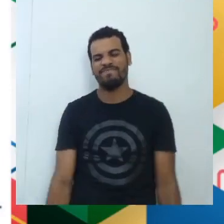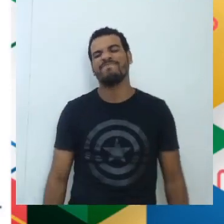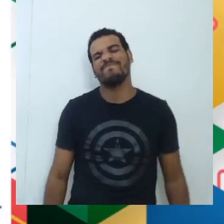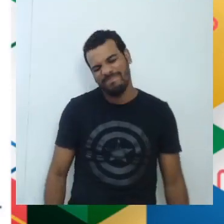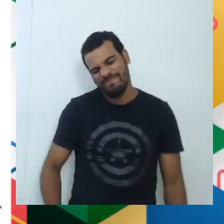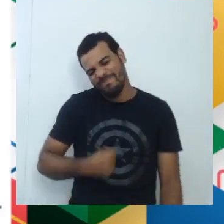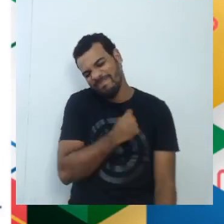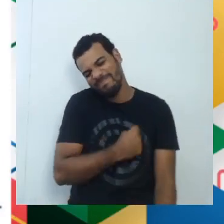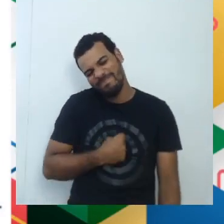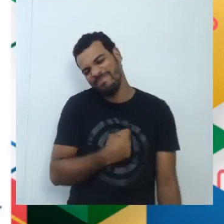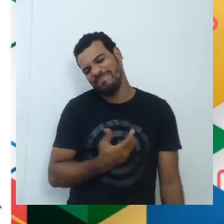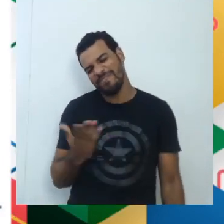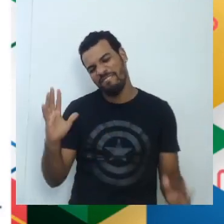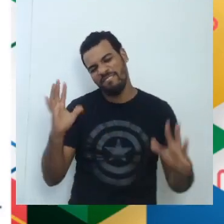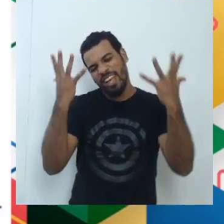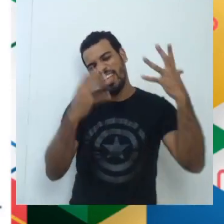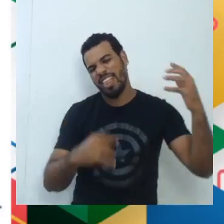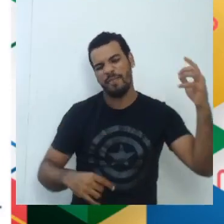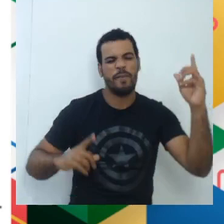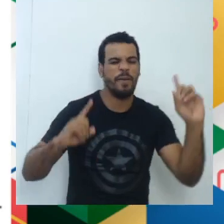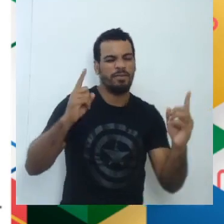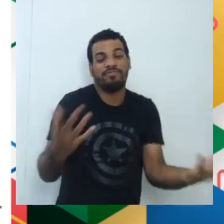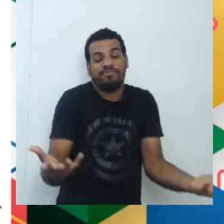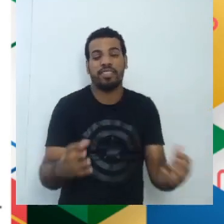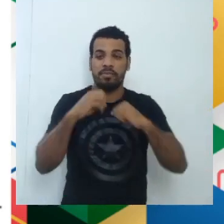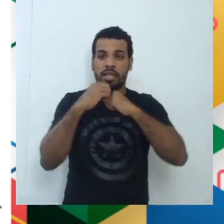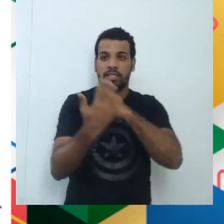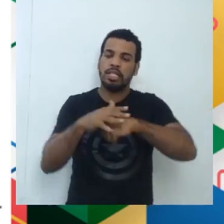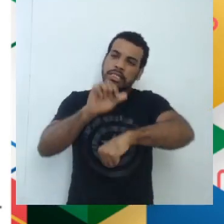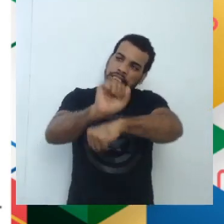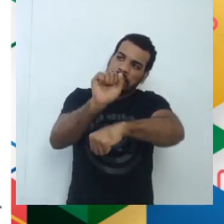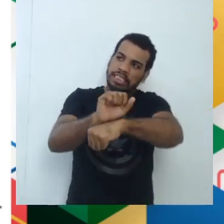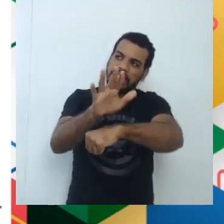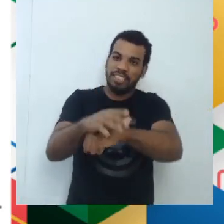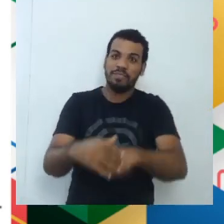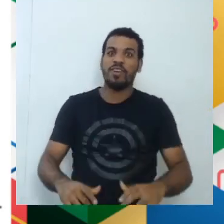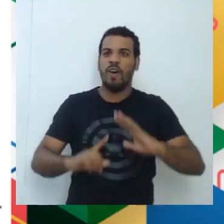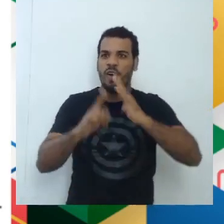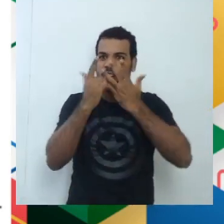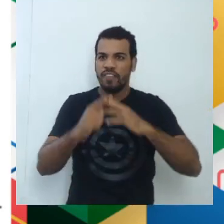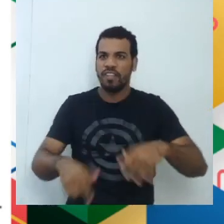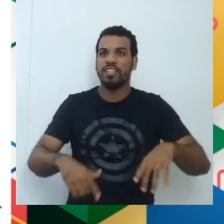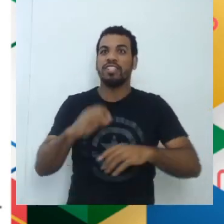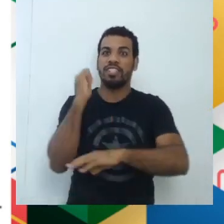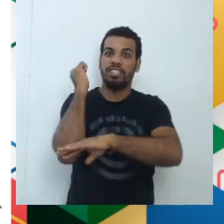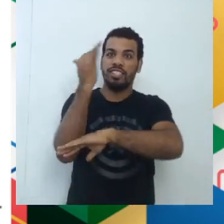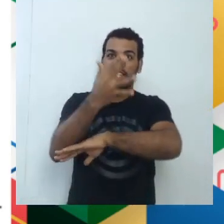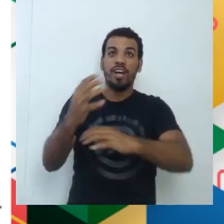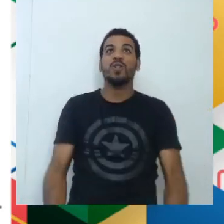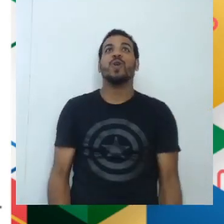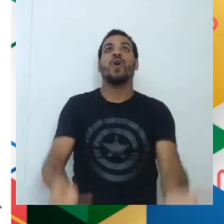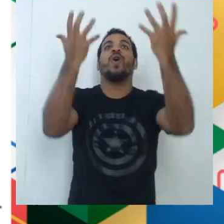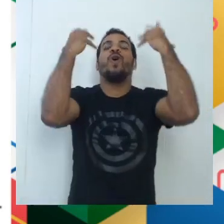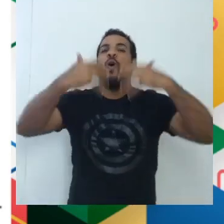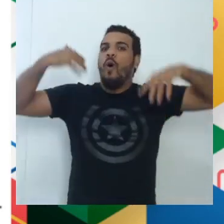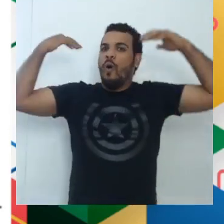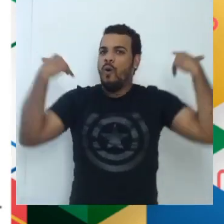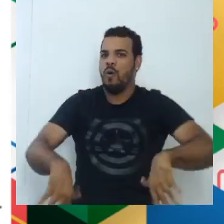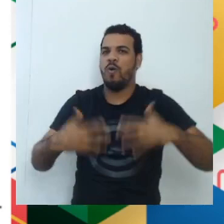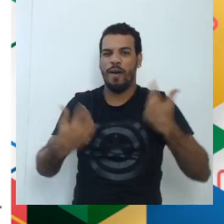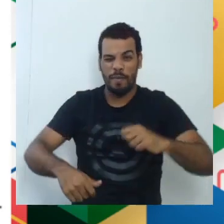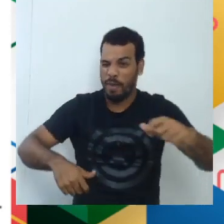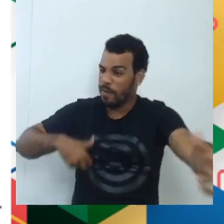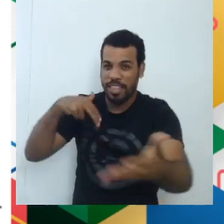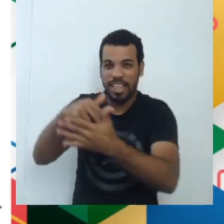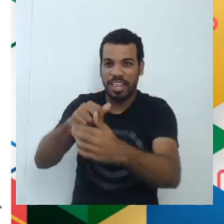saudade aí dessa festa, né? Mas pandemia, vamos segurar a onda, mas também quando tiver carnaval, acho que o galo da madrugada vai pegar fogo, hein? A gente se jogando